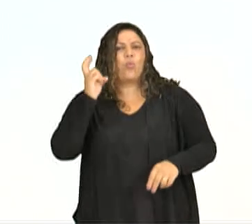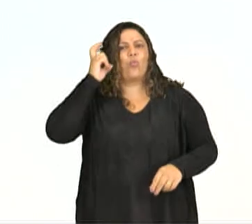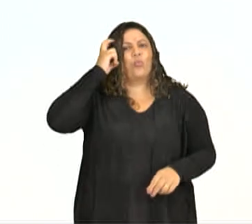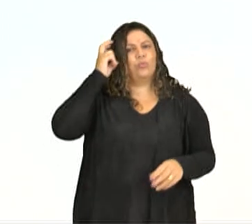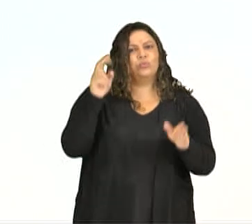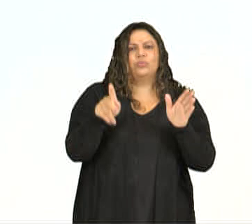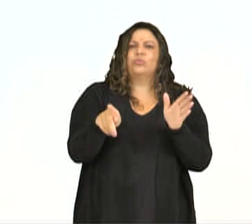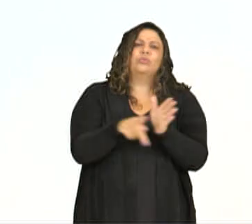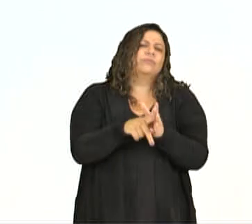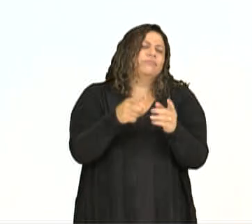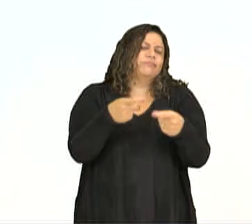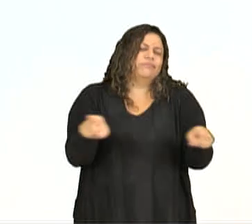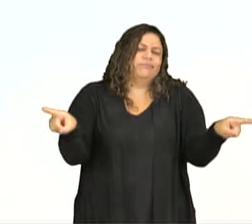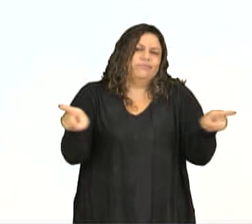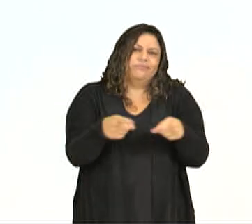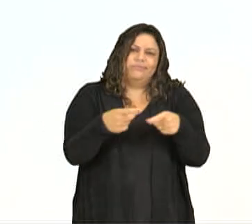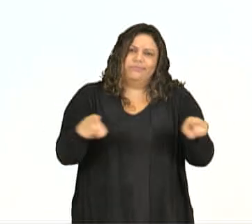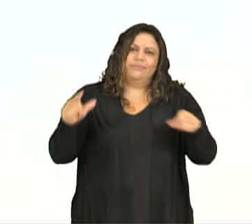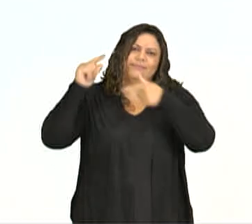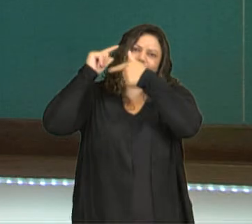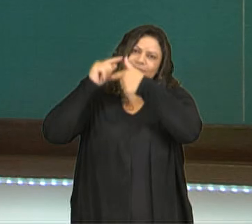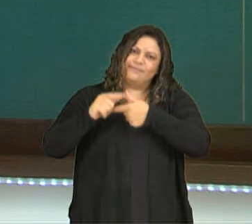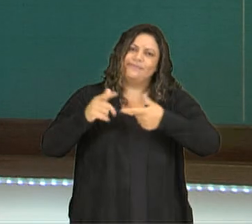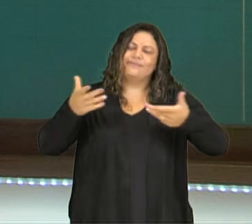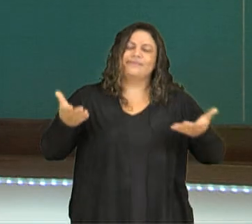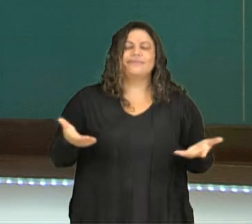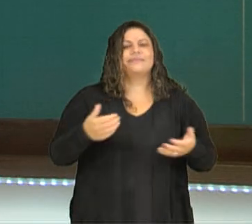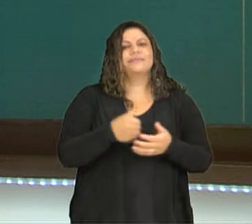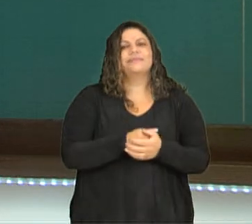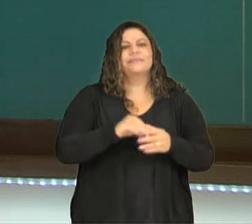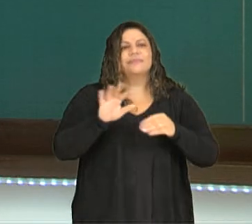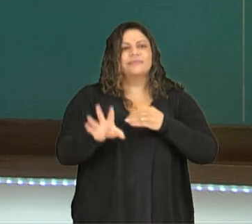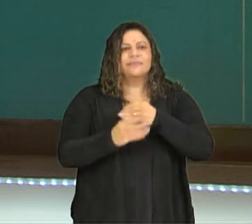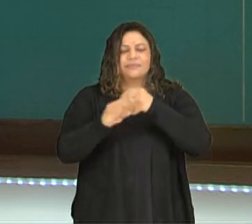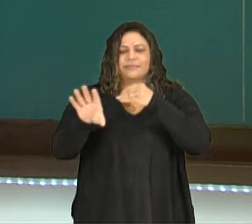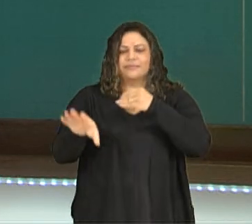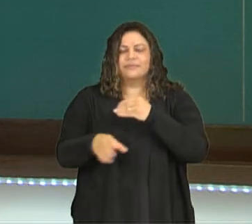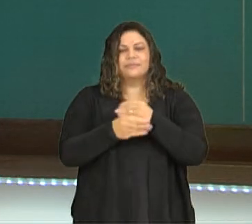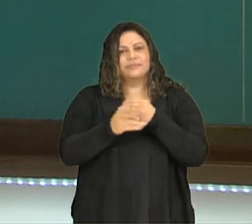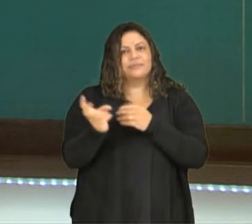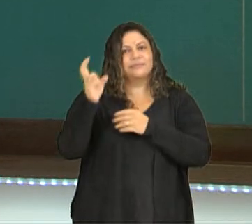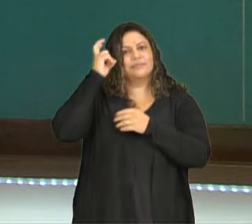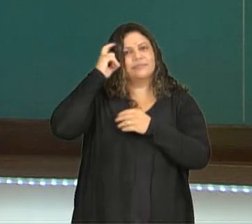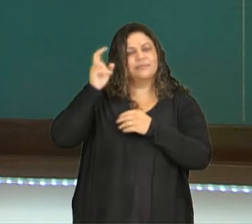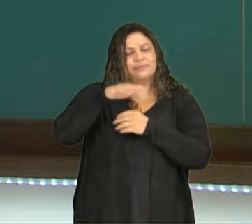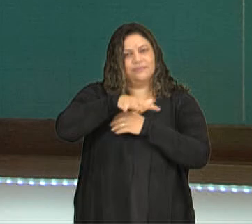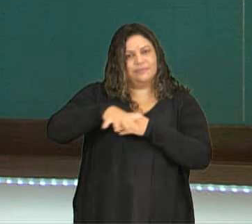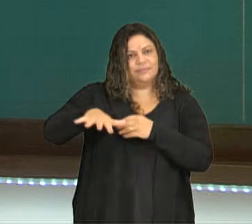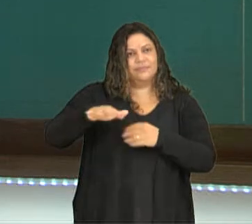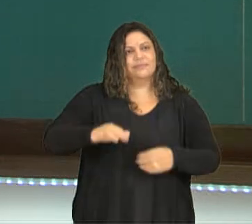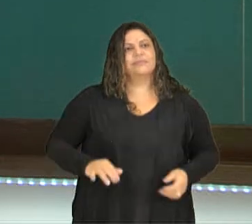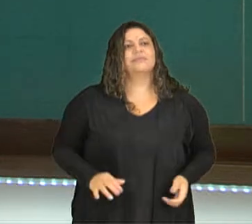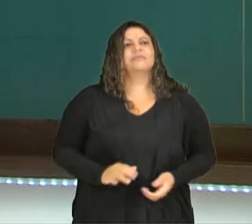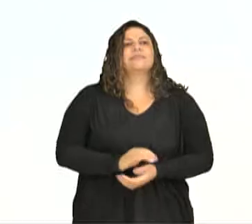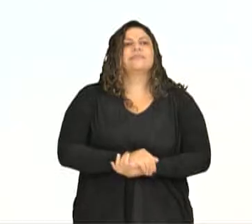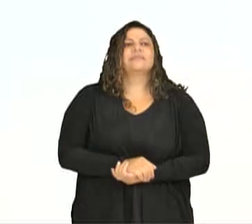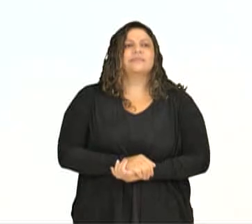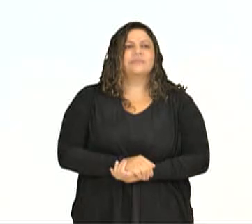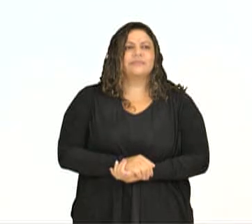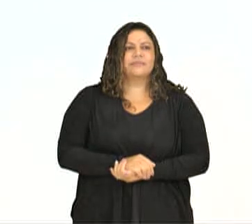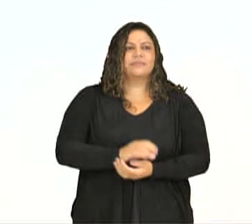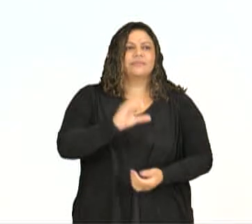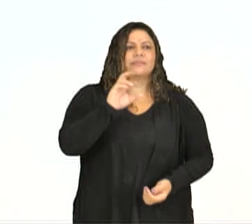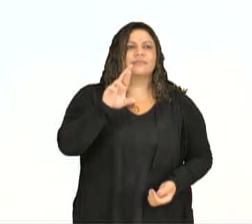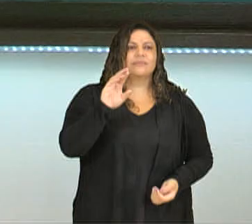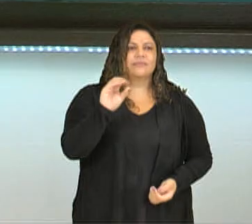clássica. Mais uma vez, ela foi incorporada a elementos e culturas locais. O